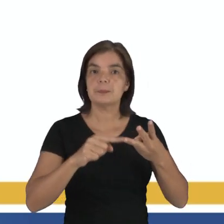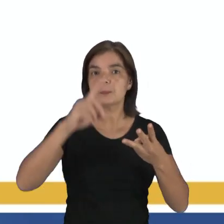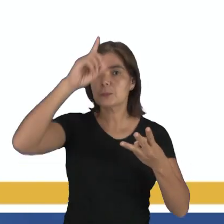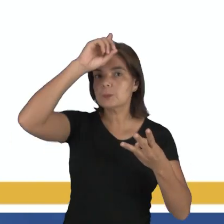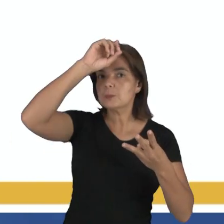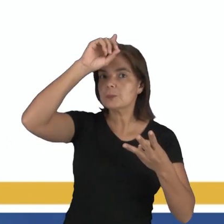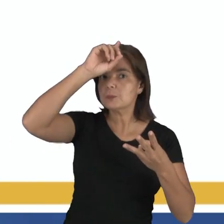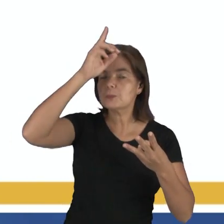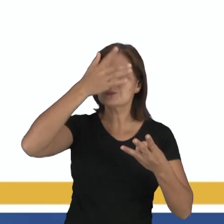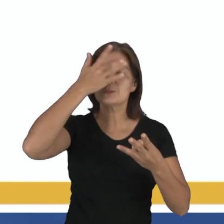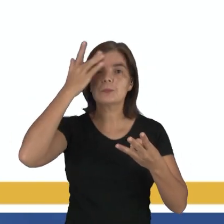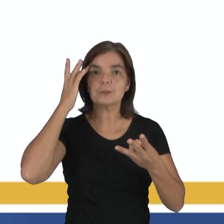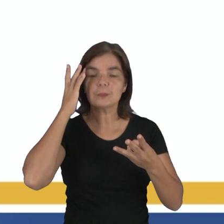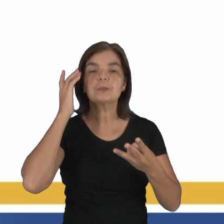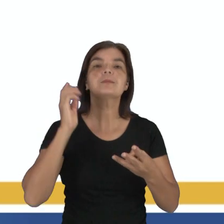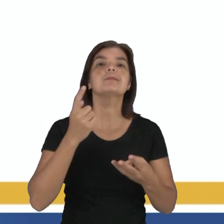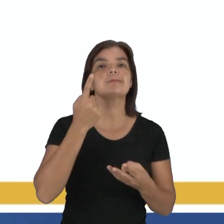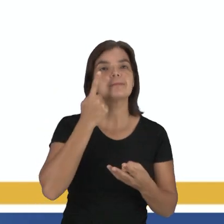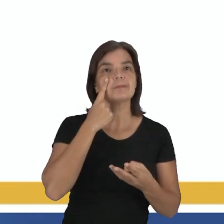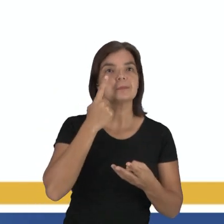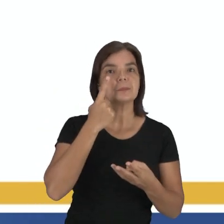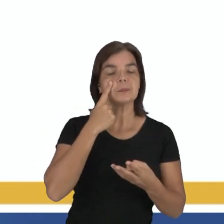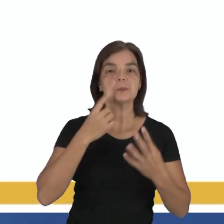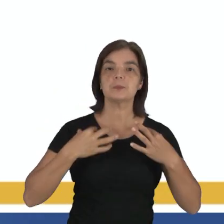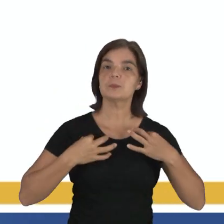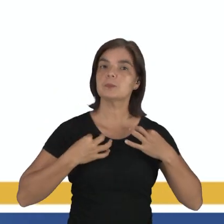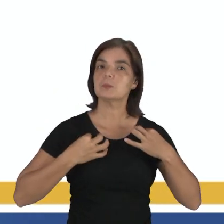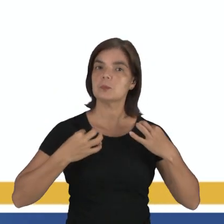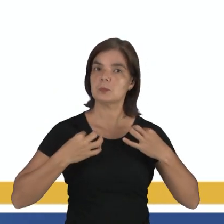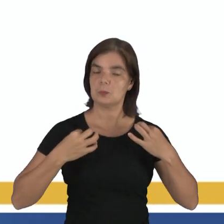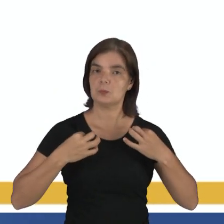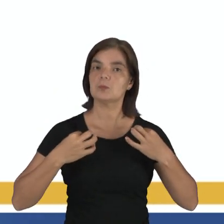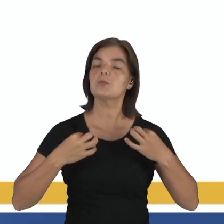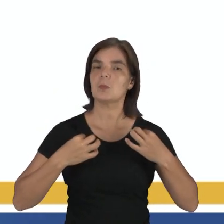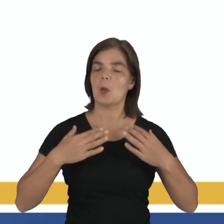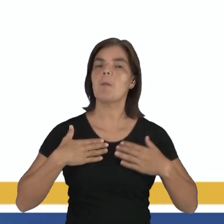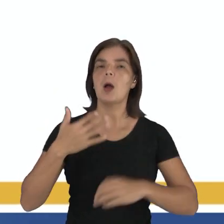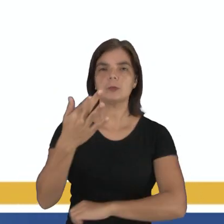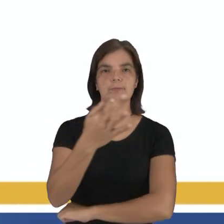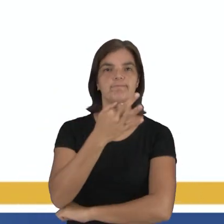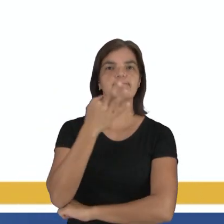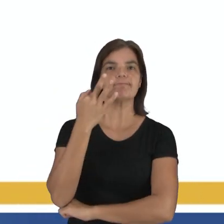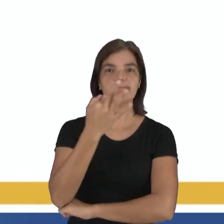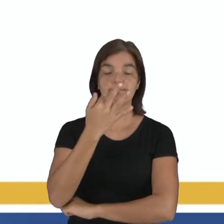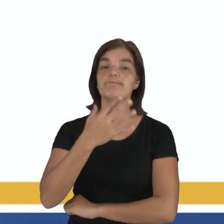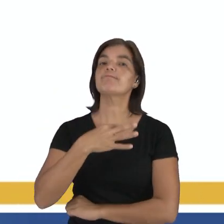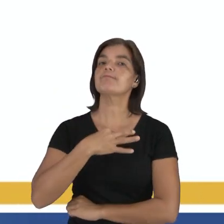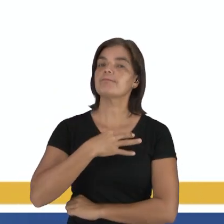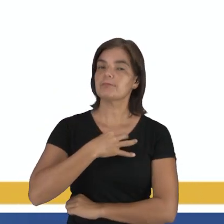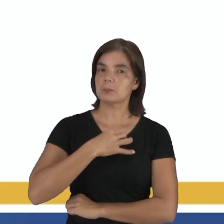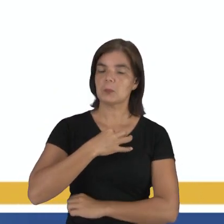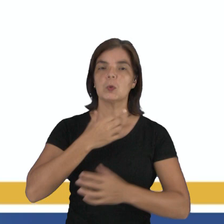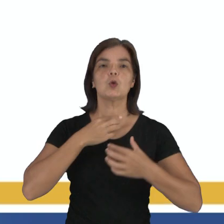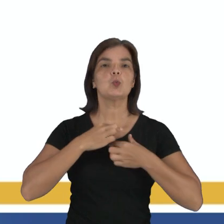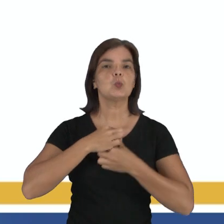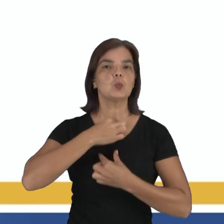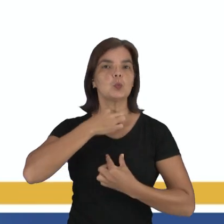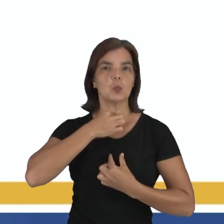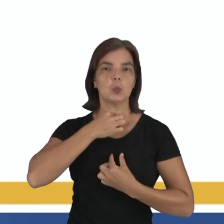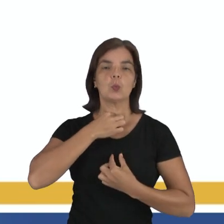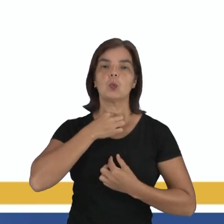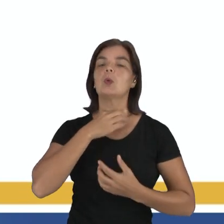adultas, você observa que elas estão vestidas mais formalmente pelo estilo da roupa, gravata,